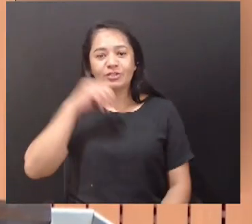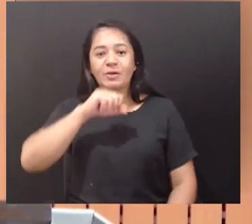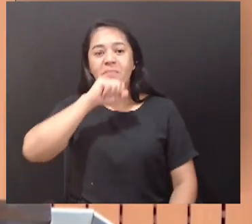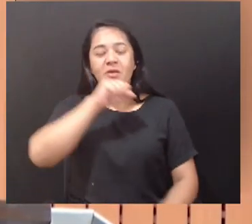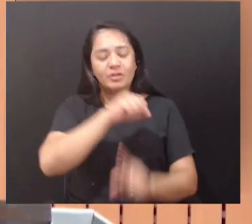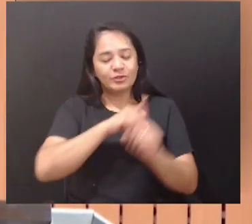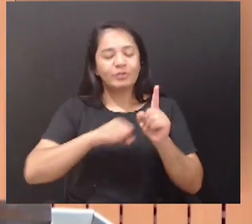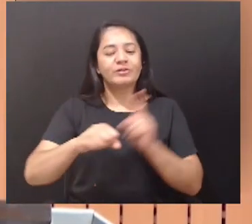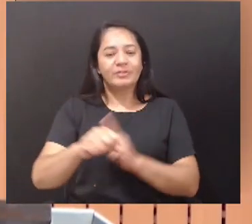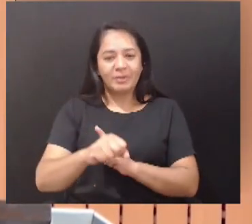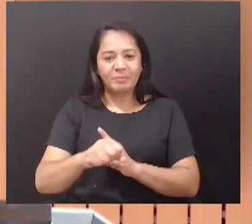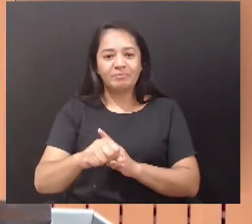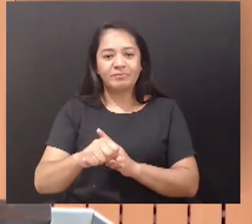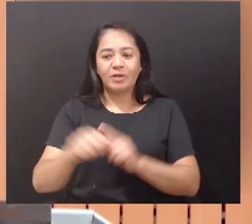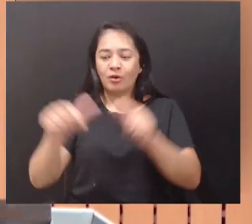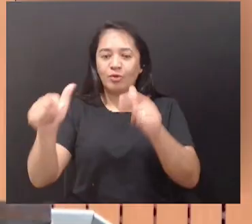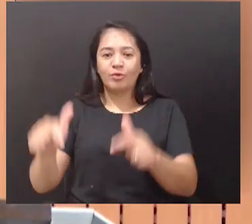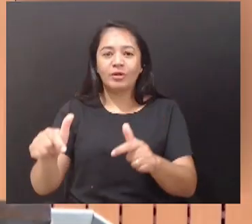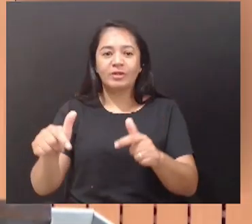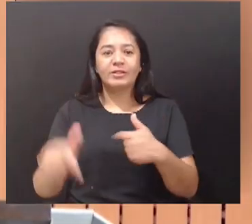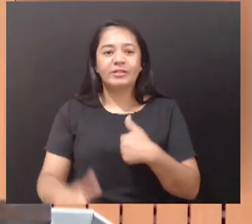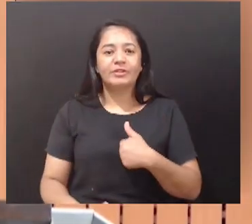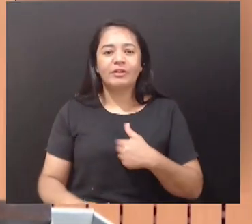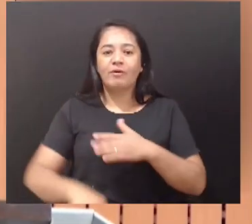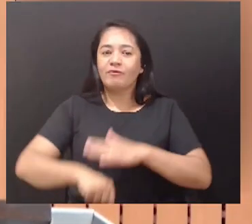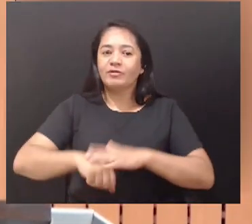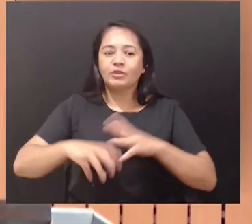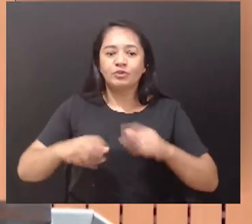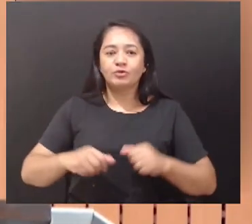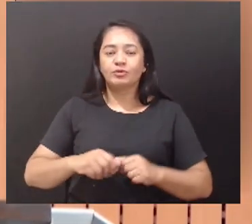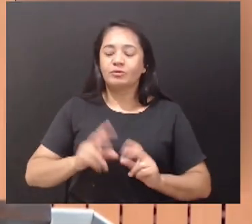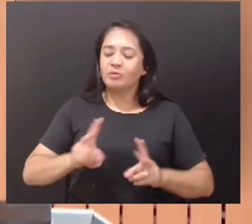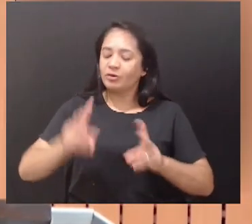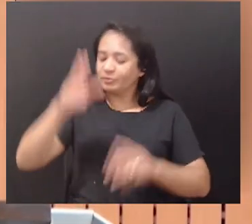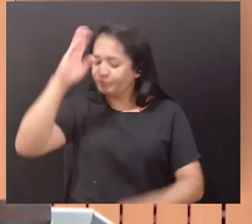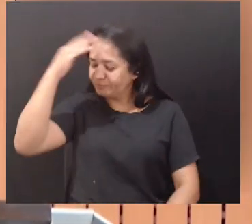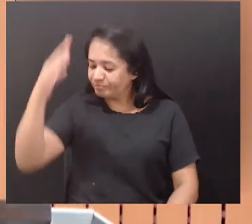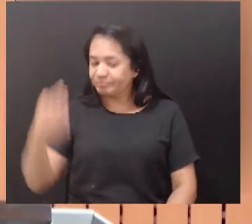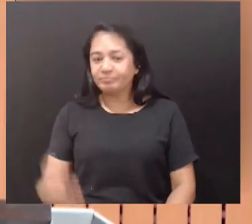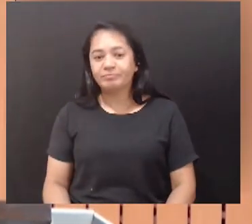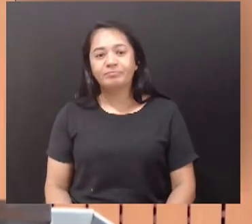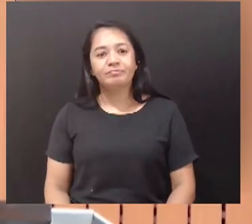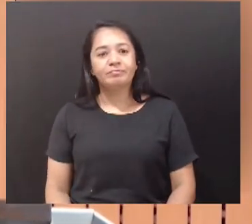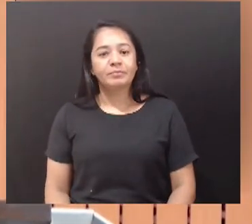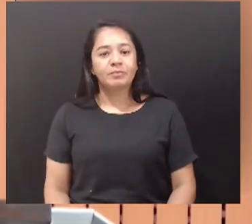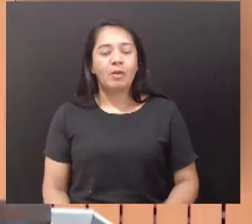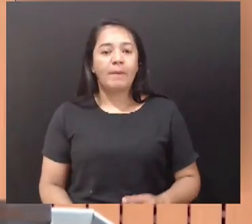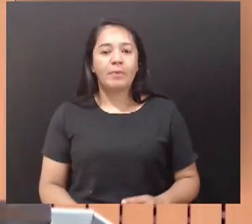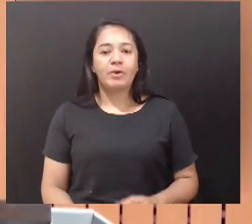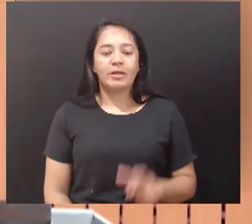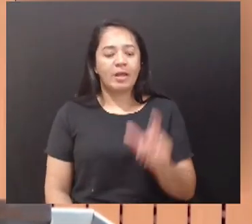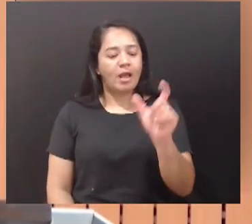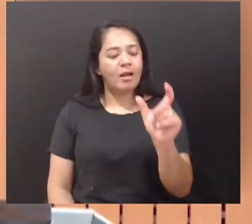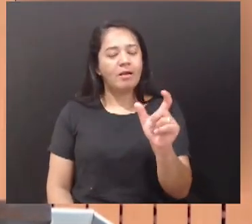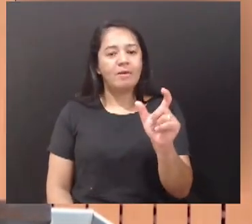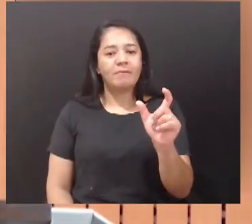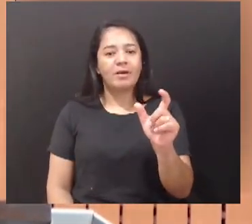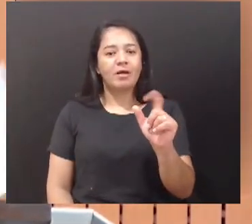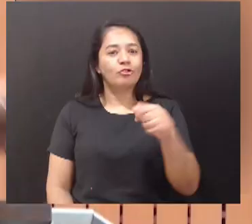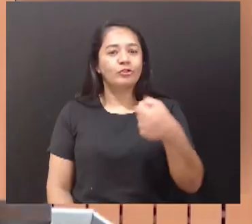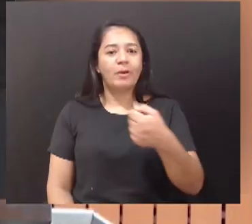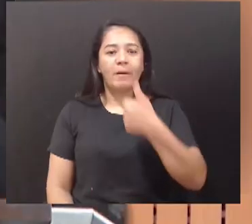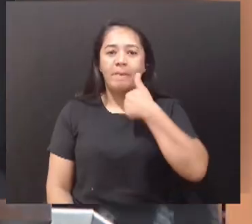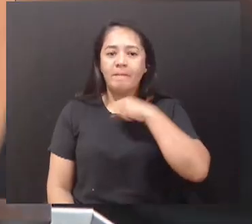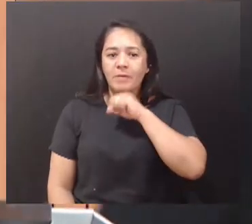o lugar onde eu fiz de tudo para honrar esse título. Porque a palavra mãe é uma palavra muito forte, não é qualquer